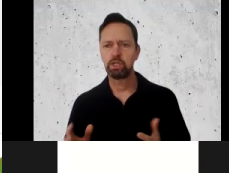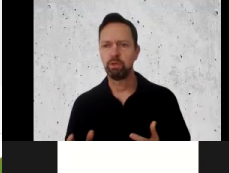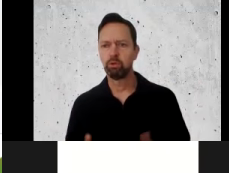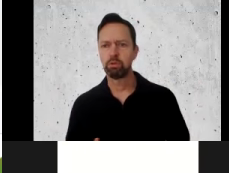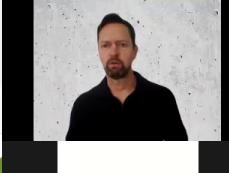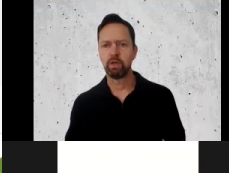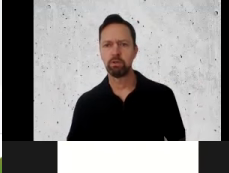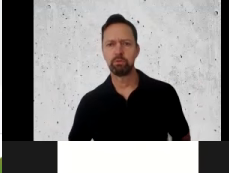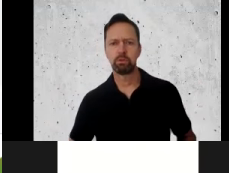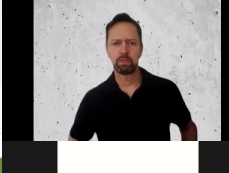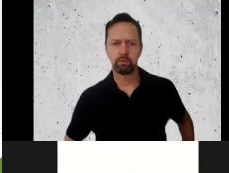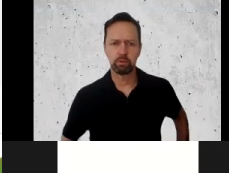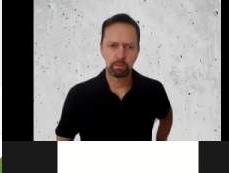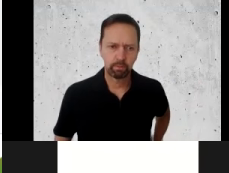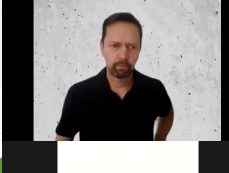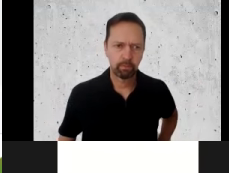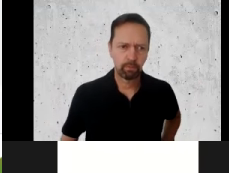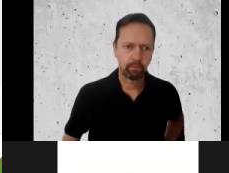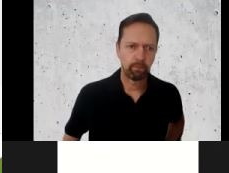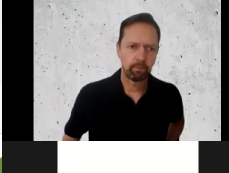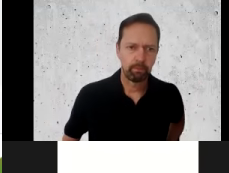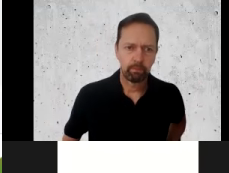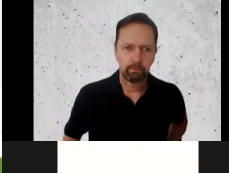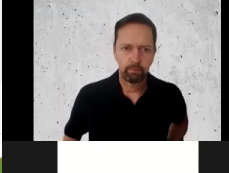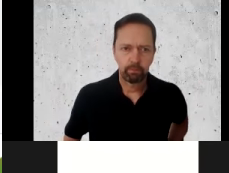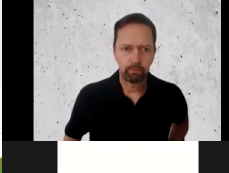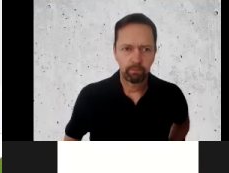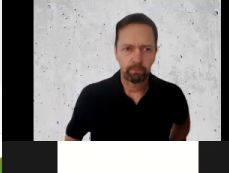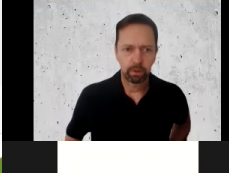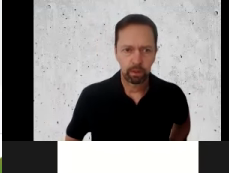Então, 2 minutos, talvez, 2 minutos, 3 minutos.